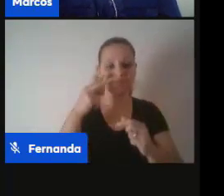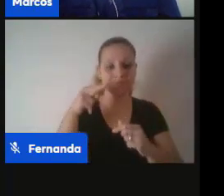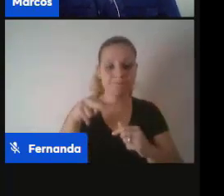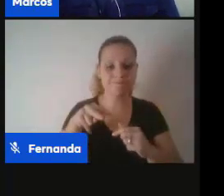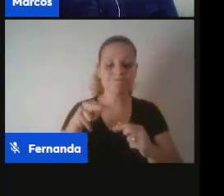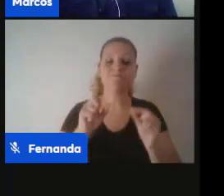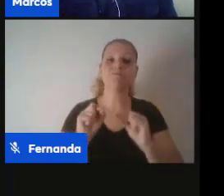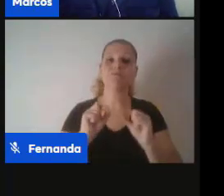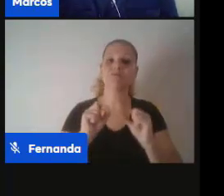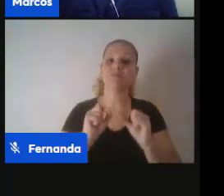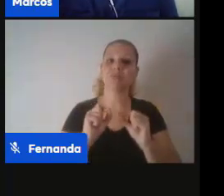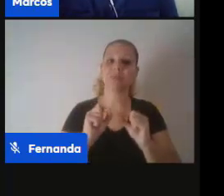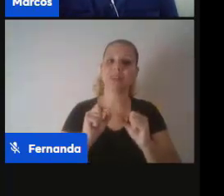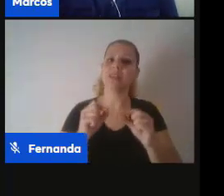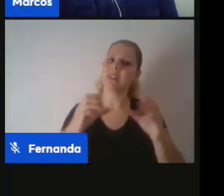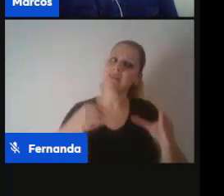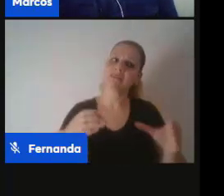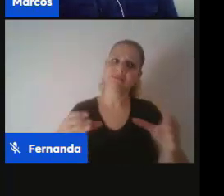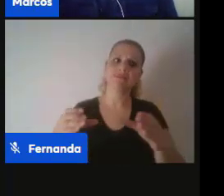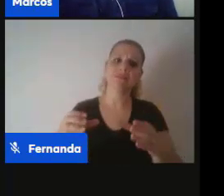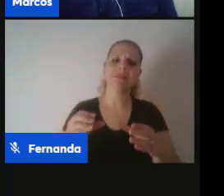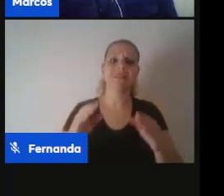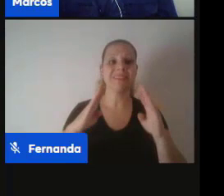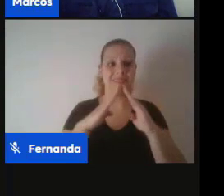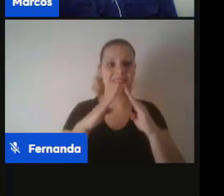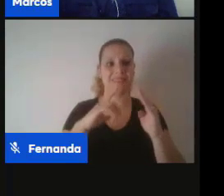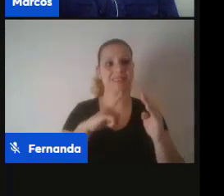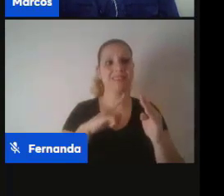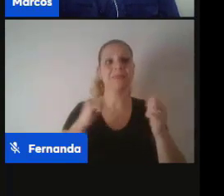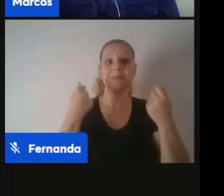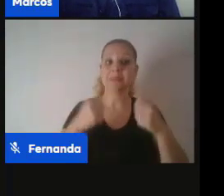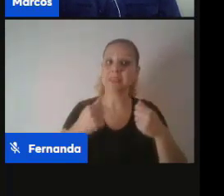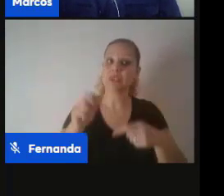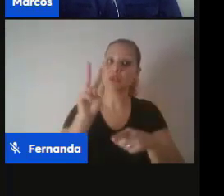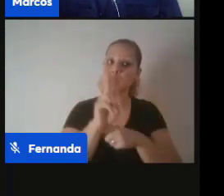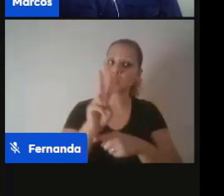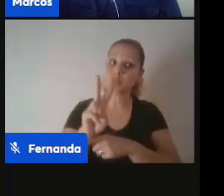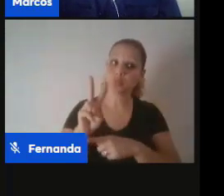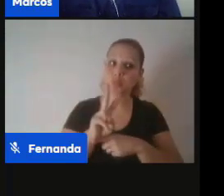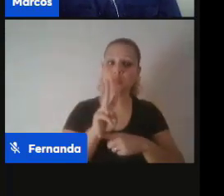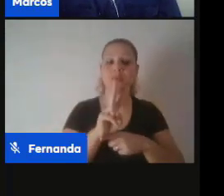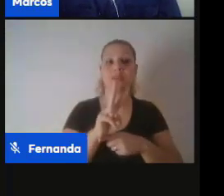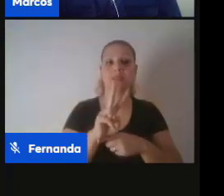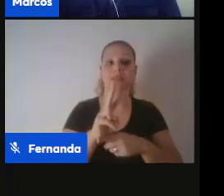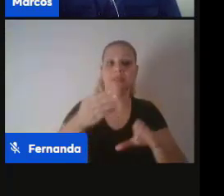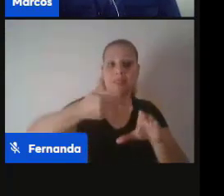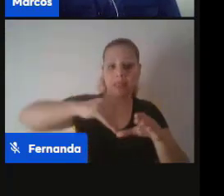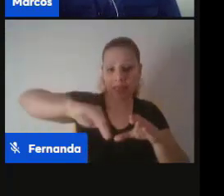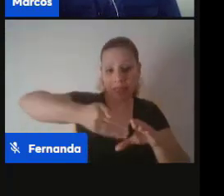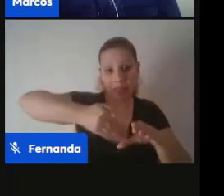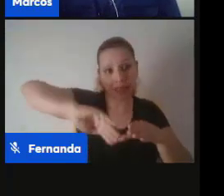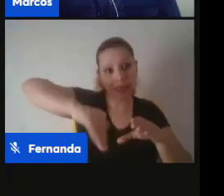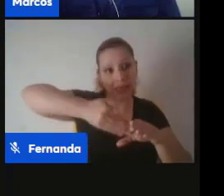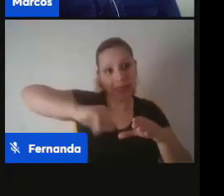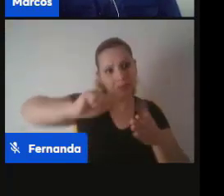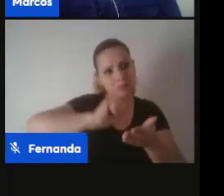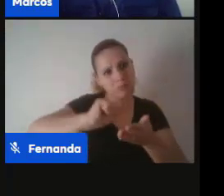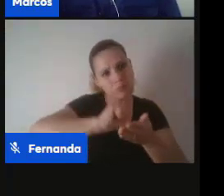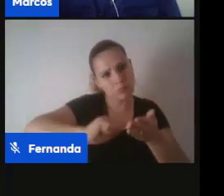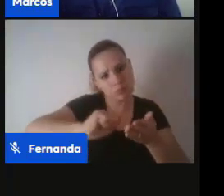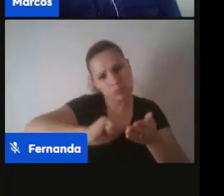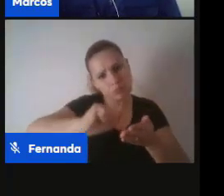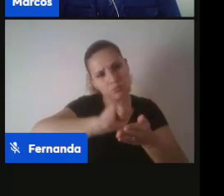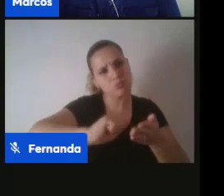recipiente que a maioria das pessoas tem em casa, mas é necessário cuidado e a lavagem desse recipiente. Por quê? Como